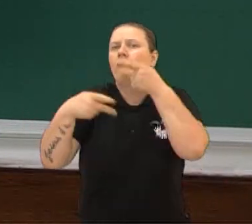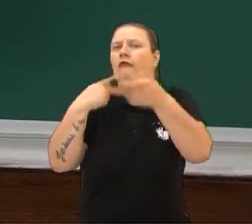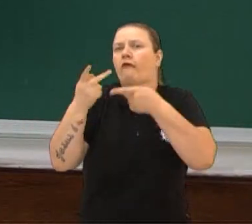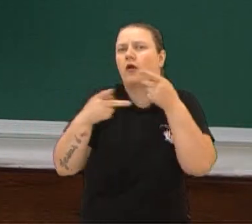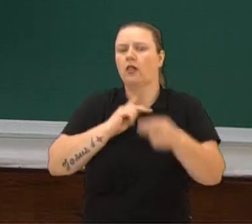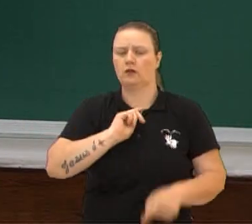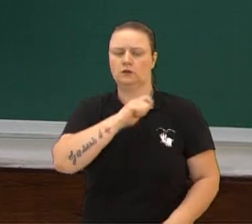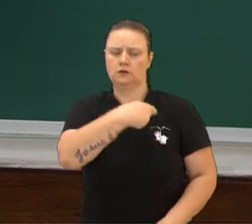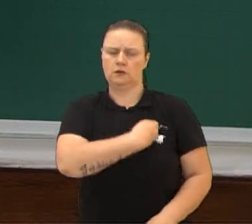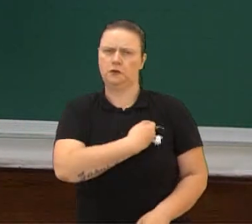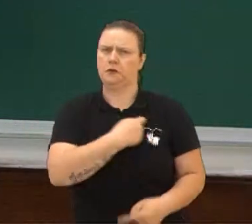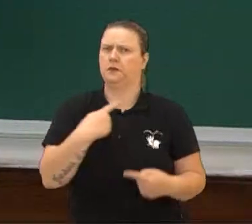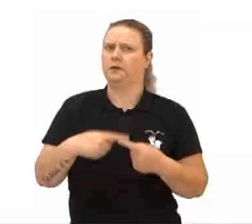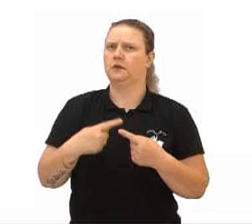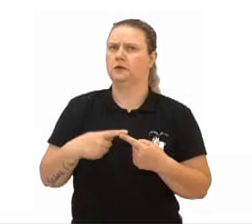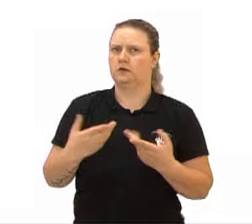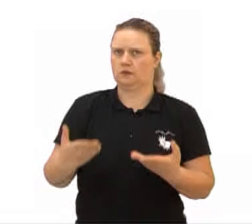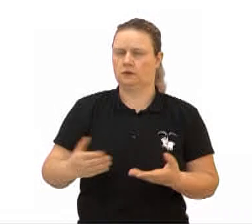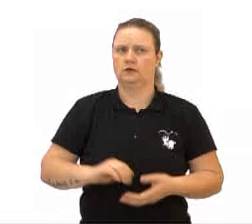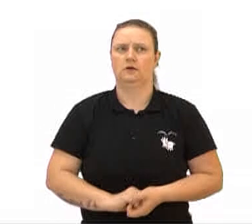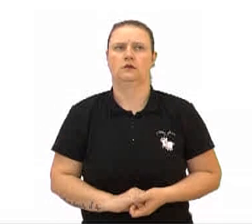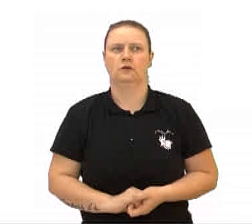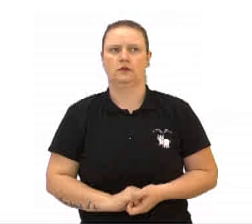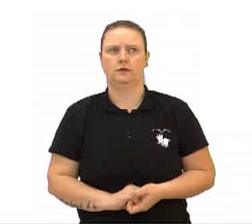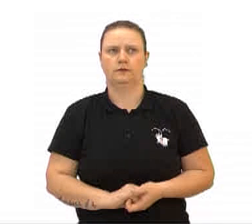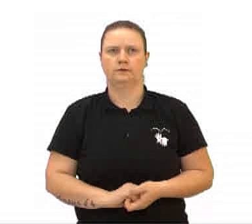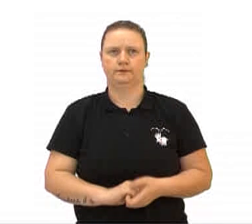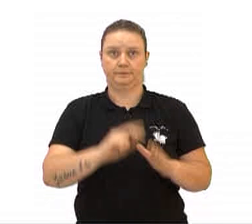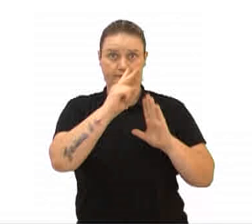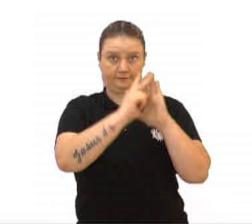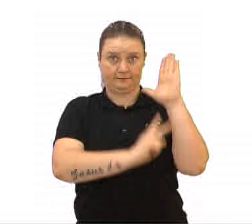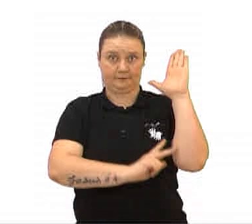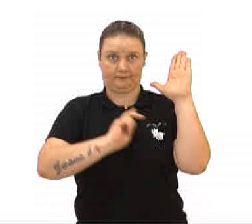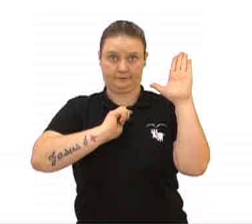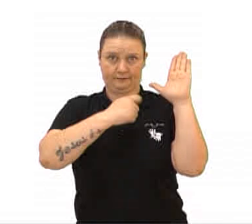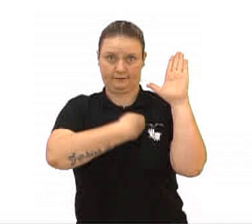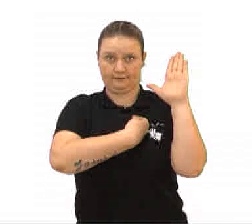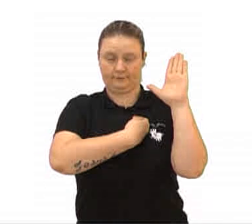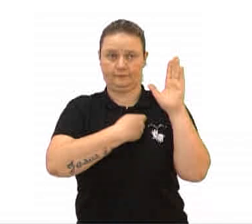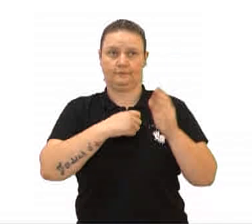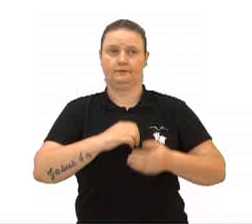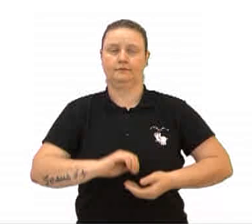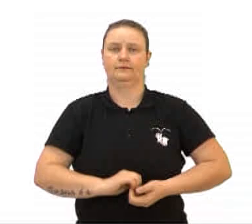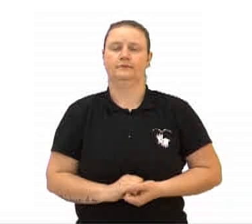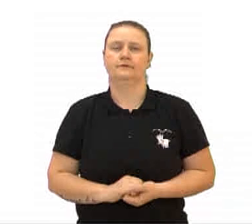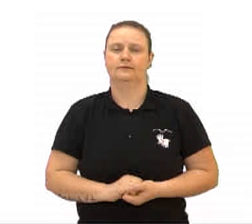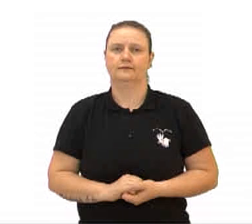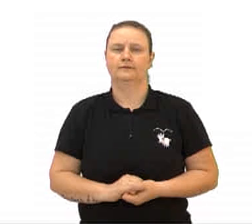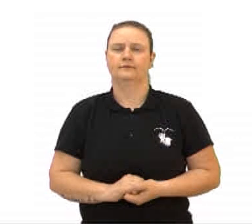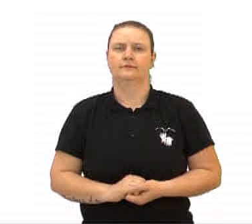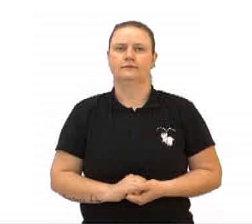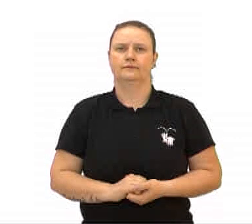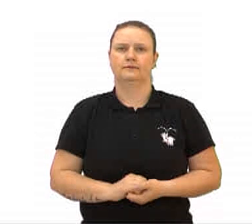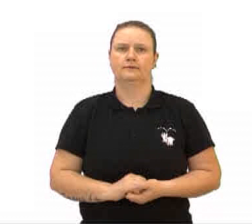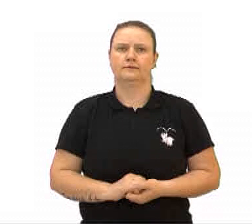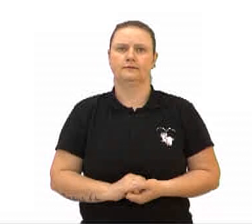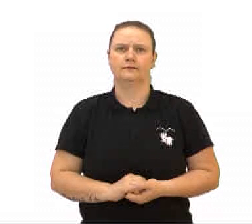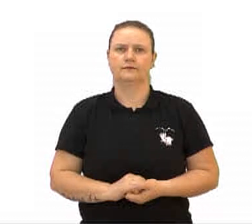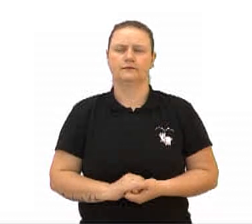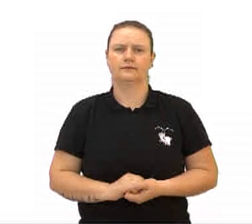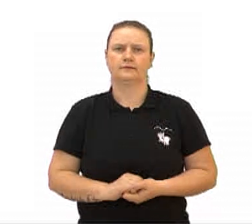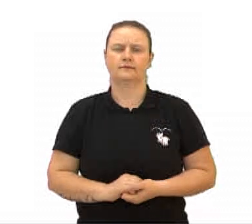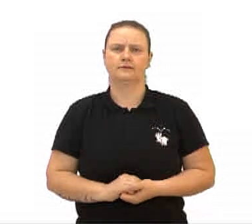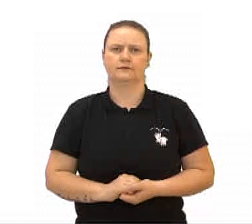espanhola? El territorio de América del Sur fue disputado por Portugal y España. Los dos